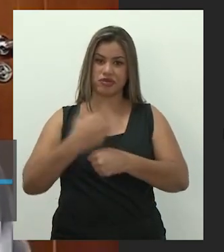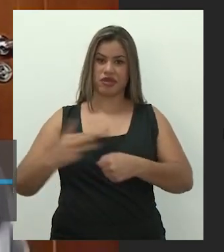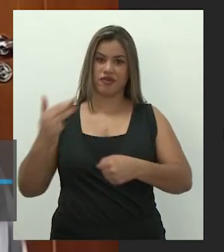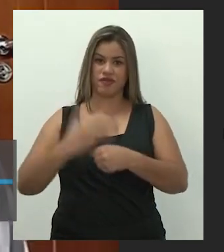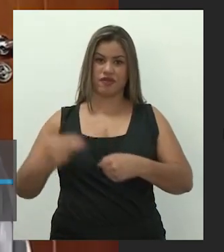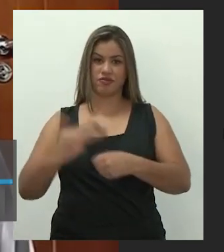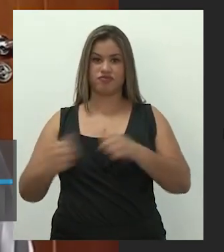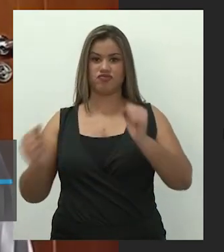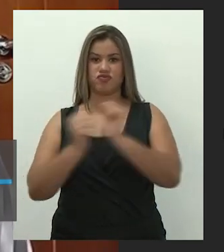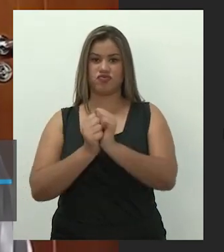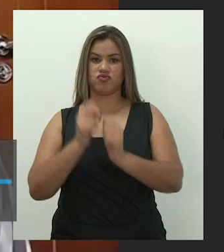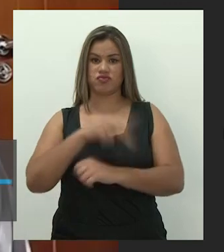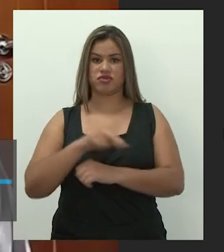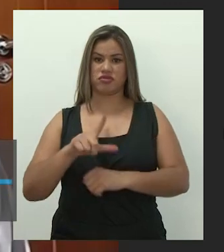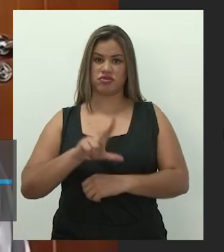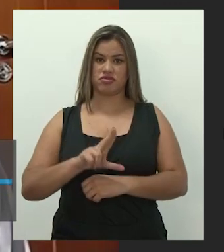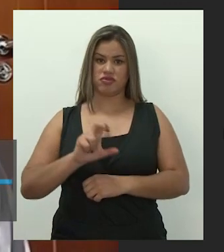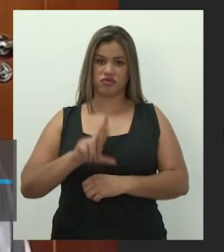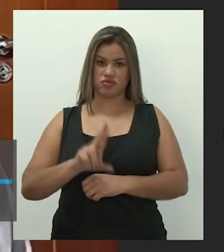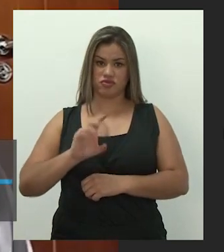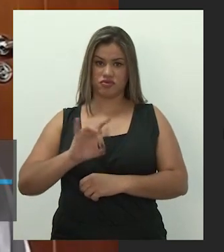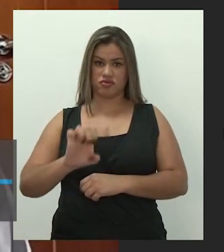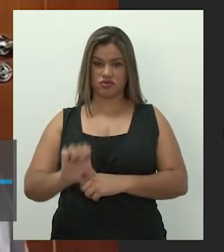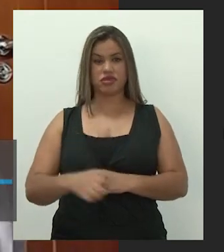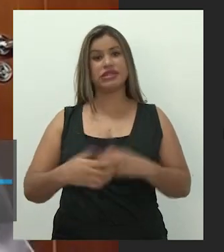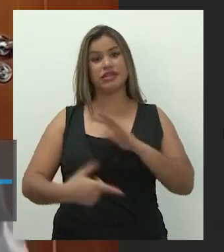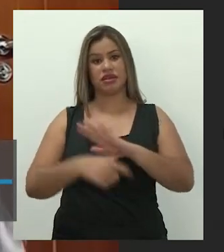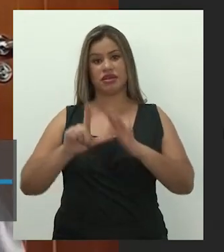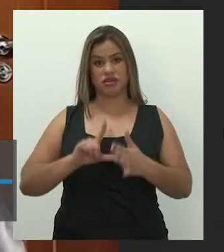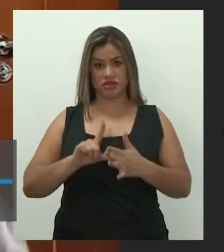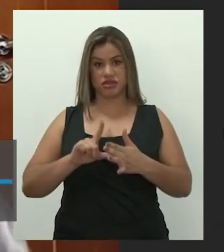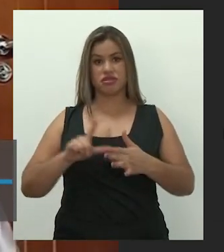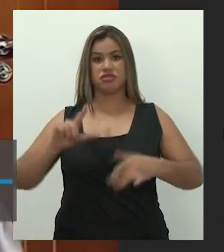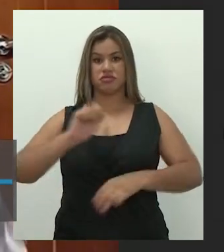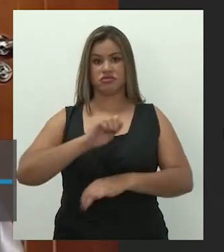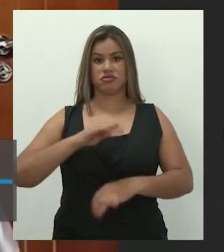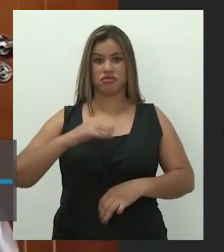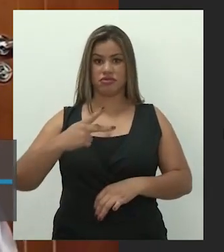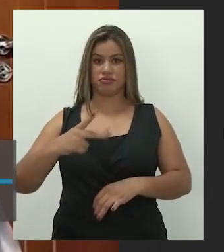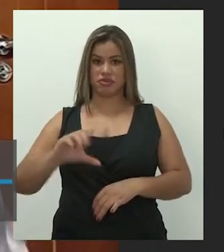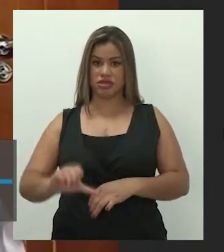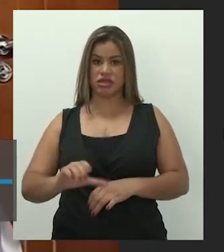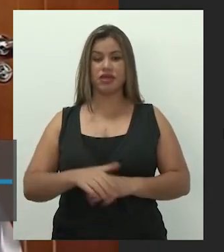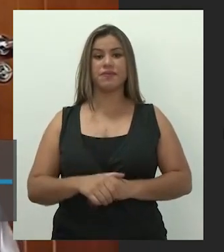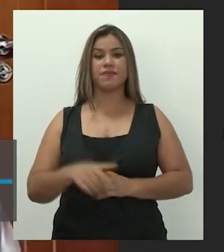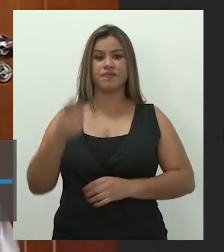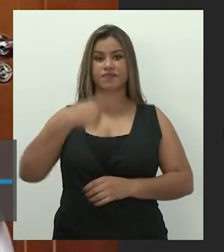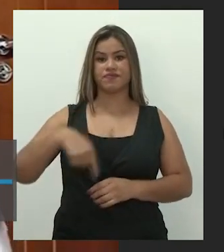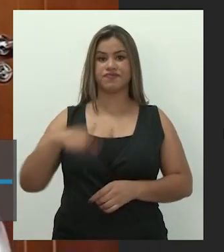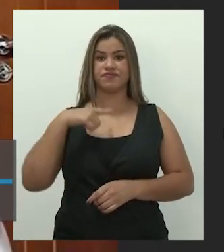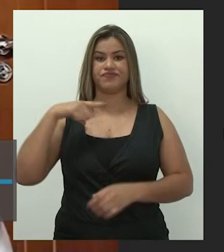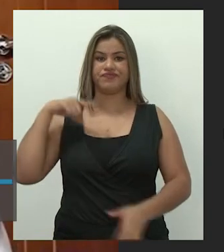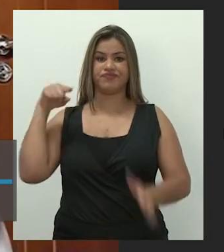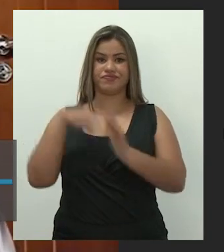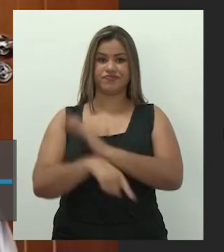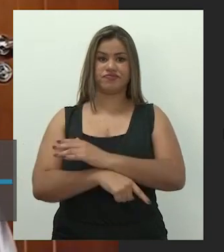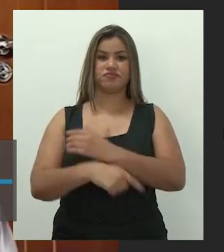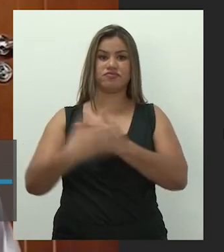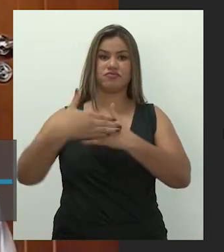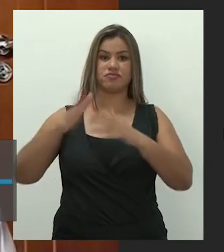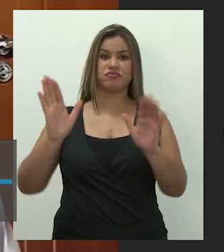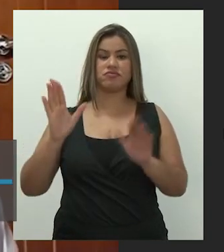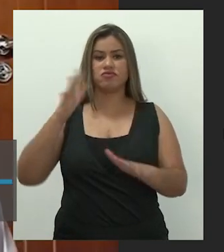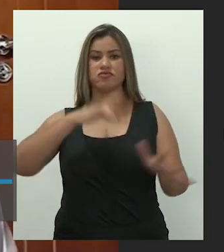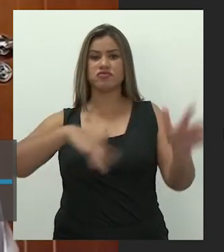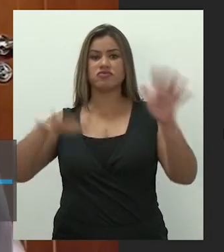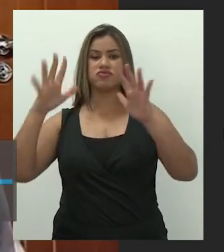pessoal? E aí, antes de mais nada, na última TPC, a gente deixou uma questão em aberto para vocês e eu